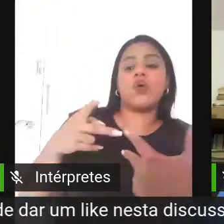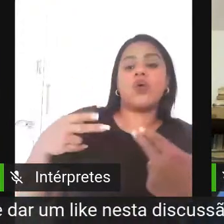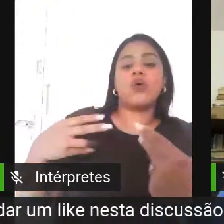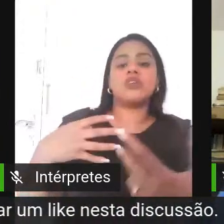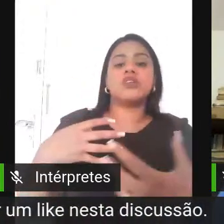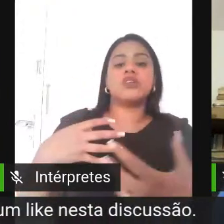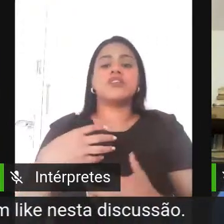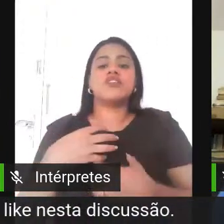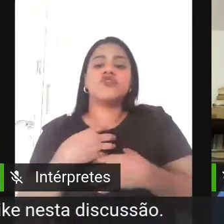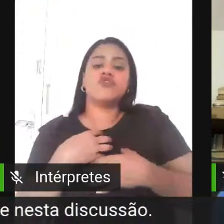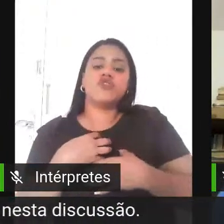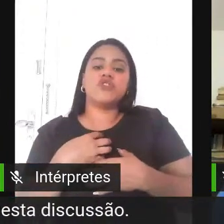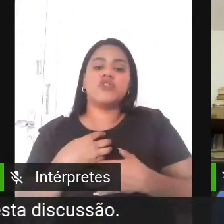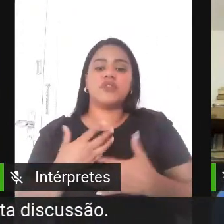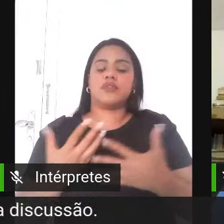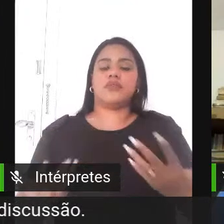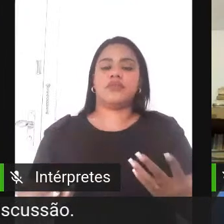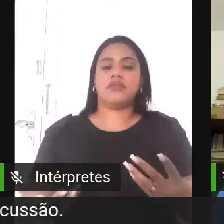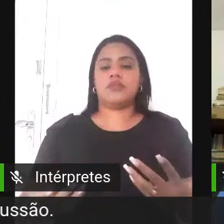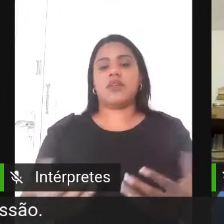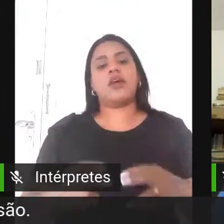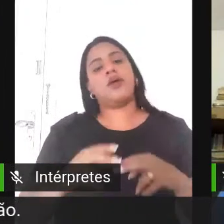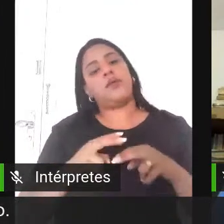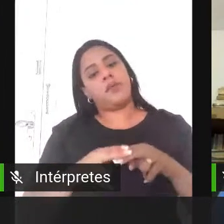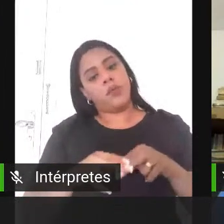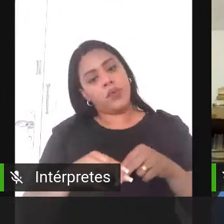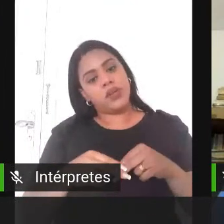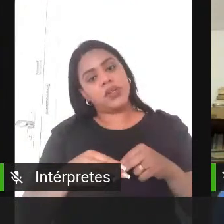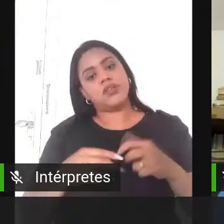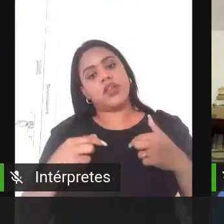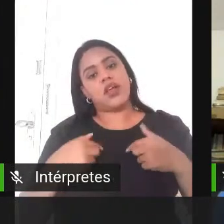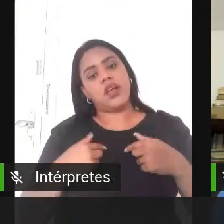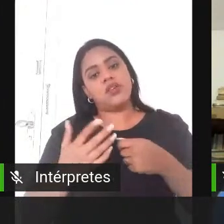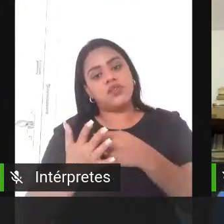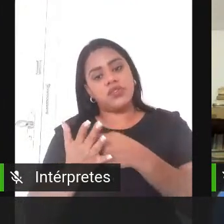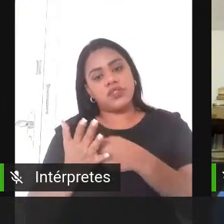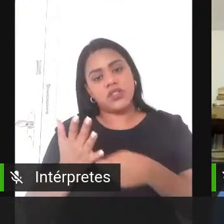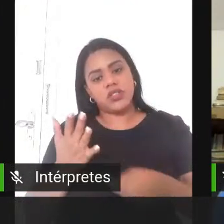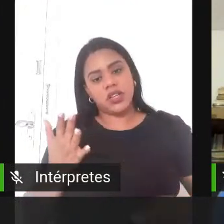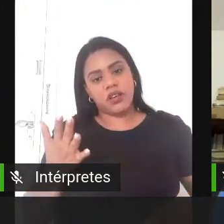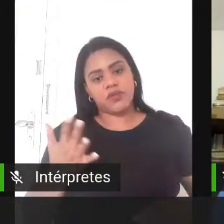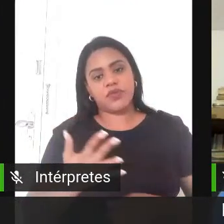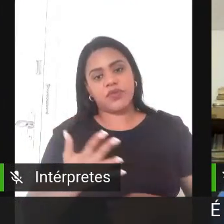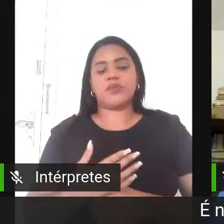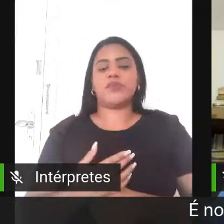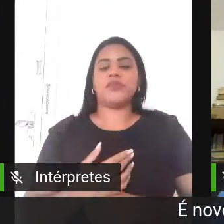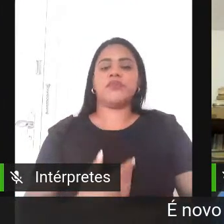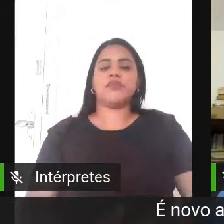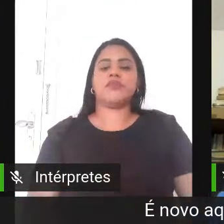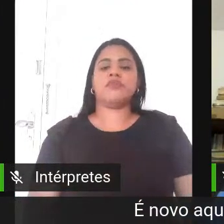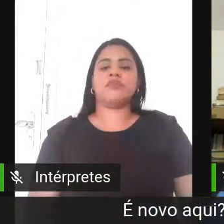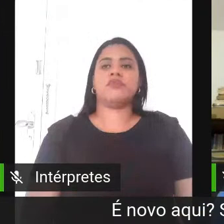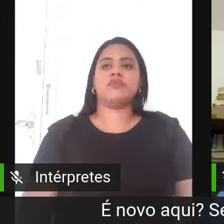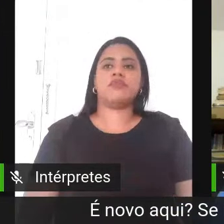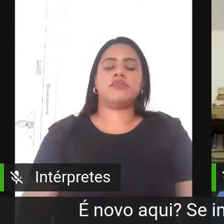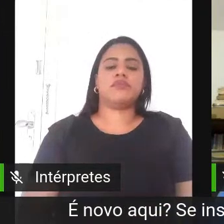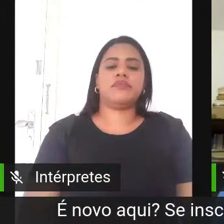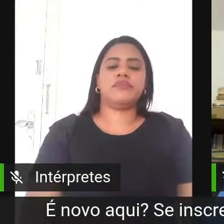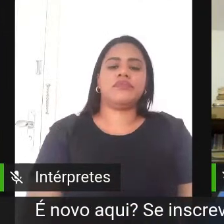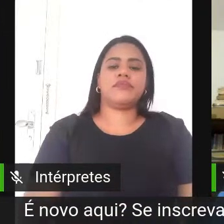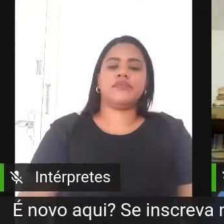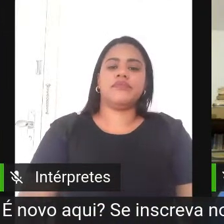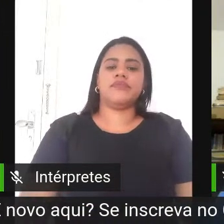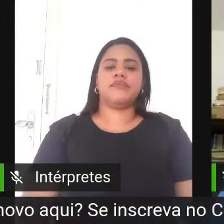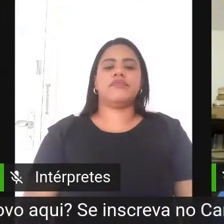isso que eu escrevo grande parte. As coisas que eu escrevo estão disponíveis online. Se alguém pesquisar o meu nome, vai